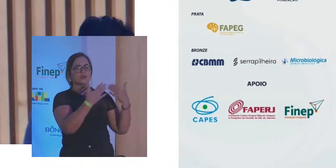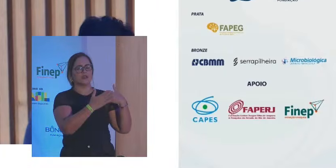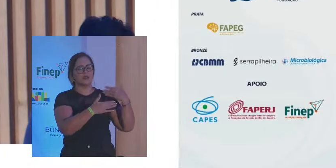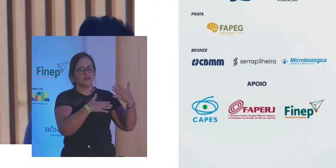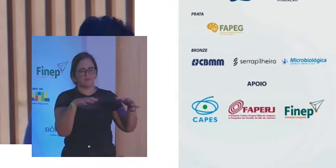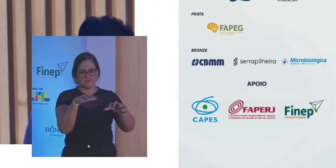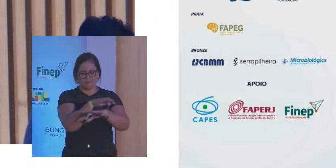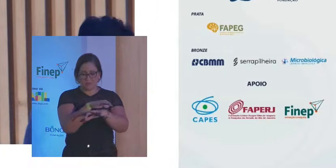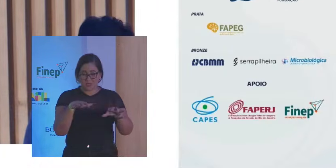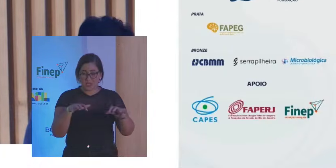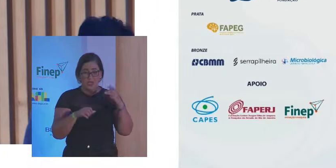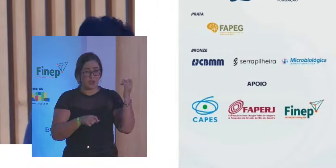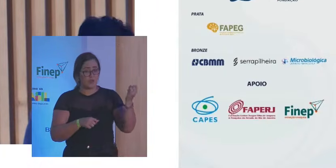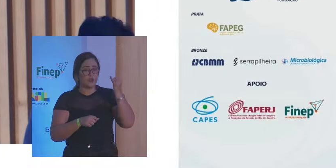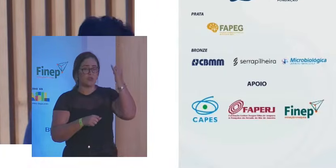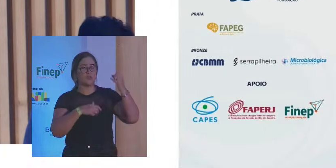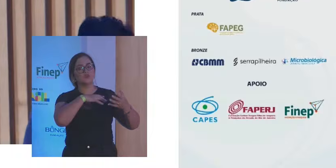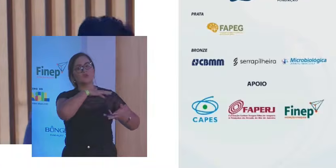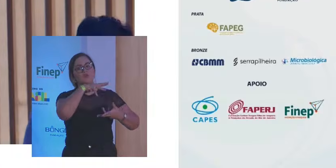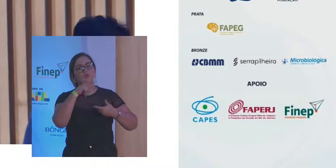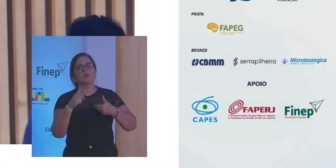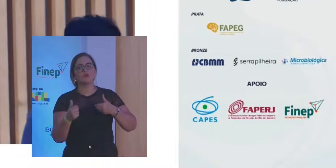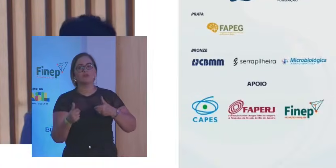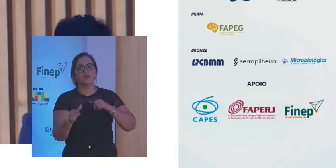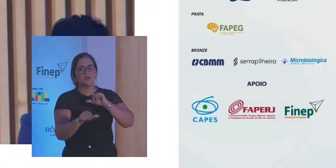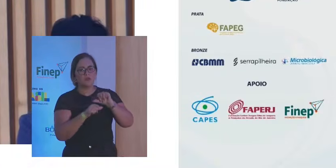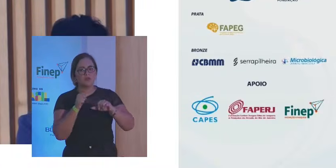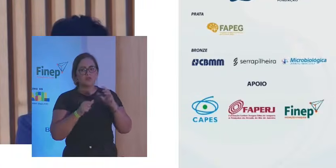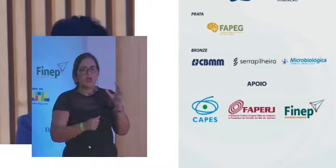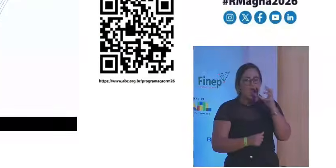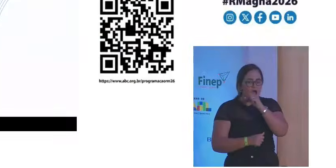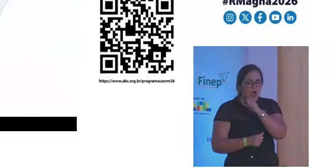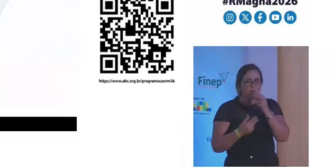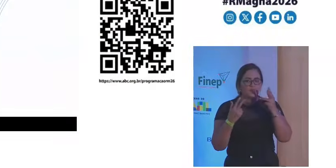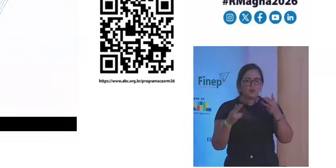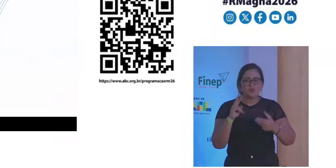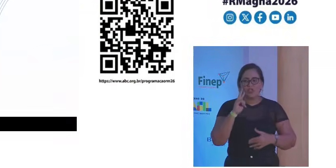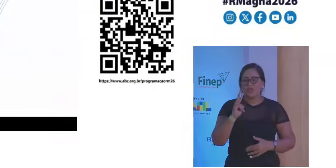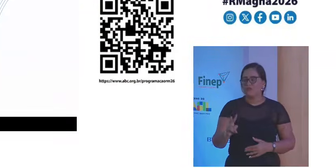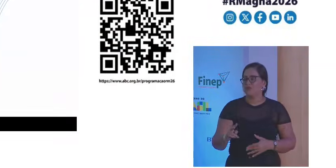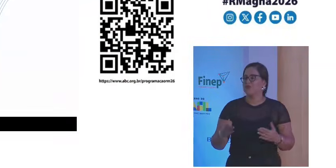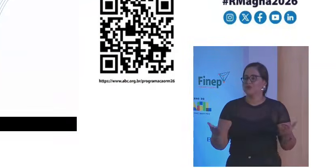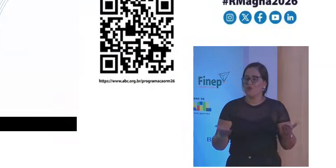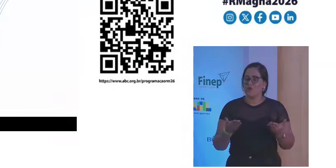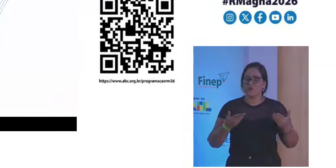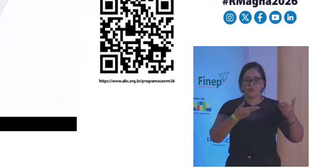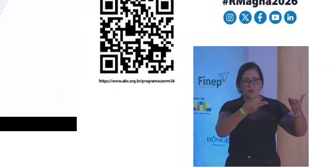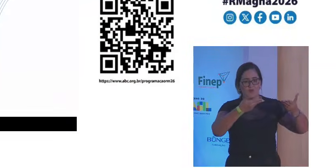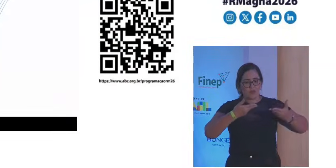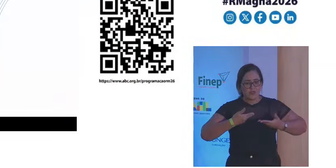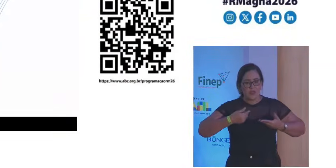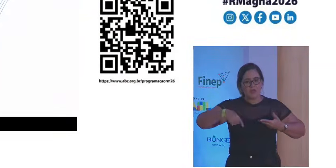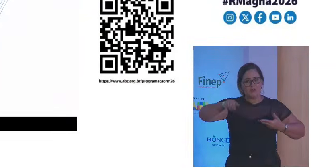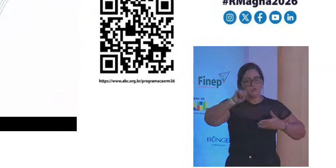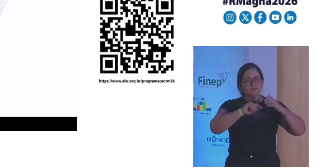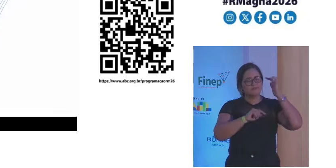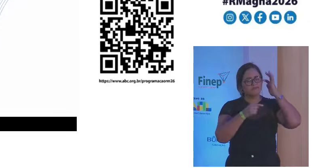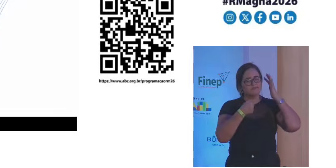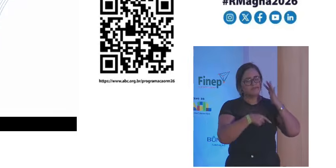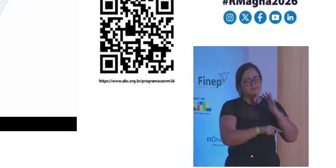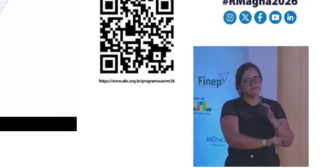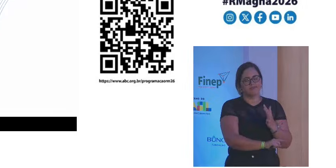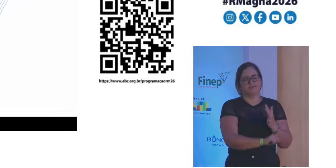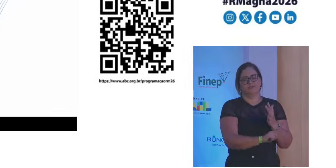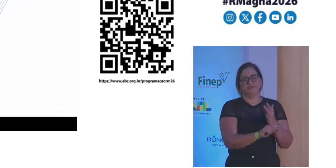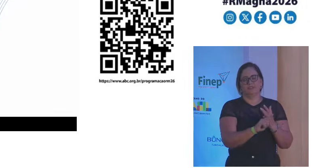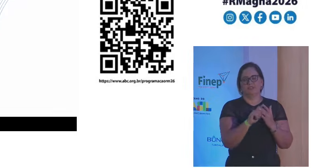transdisciplinaridade tão necessária para um mundo em mudança tão rápido como a gente tem visto. Então, hoje eu vou convidar vocês a fazer um mergulho na diplomacia